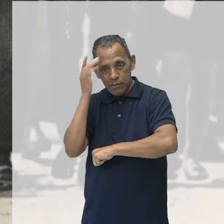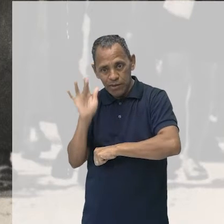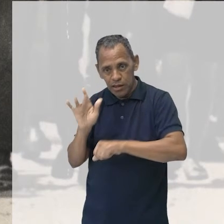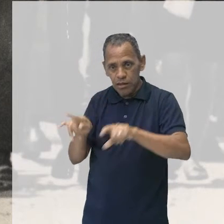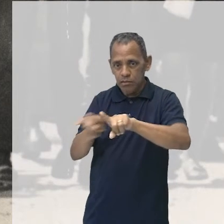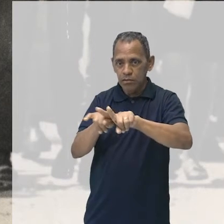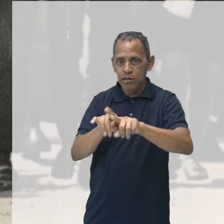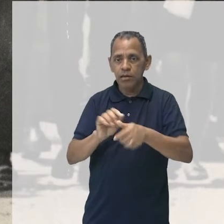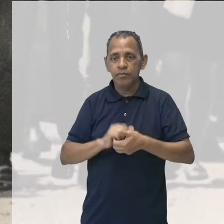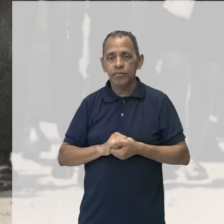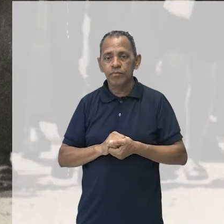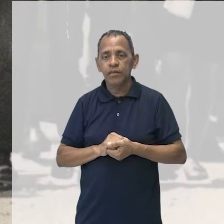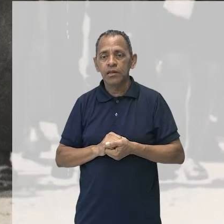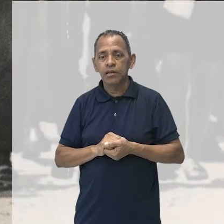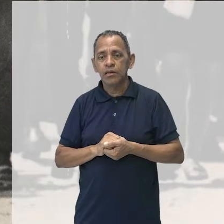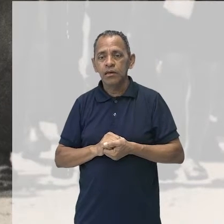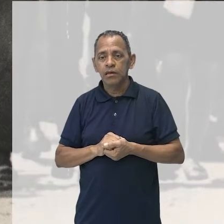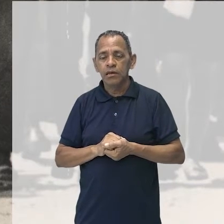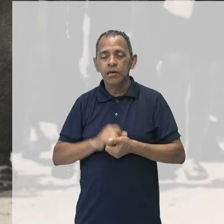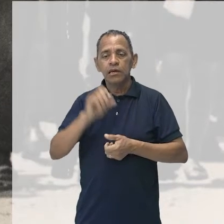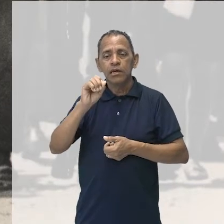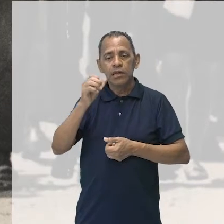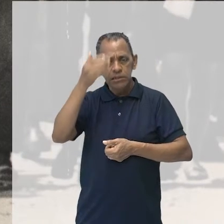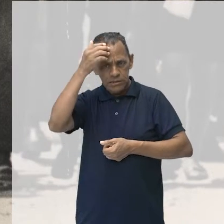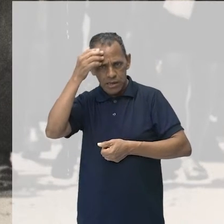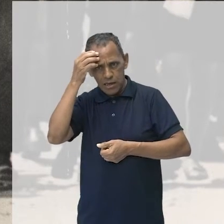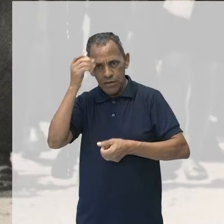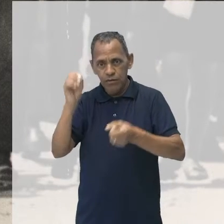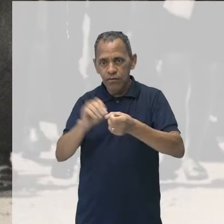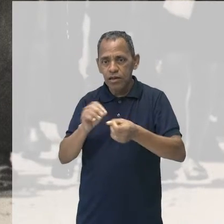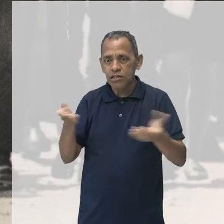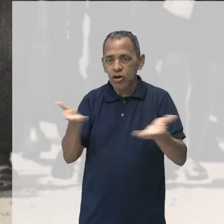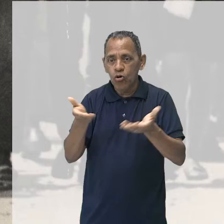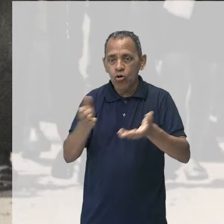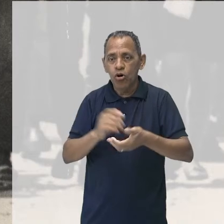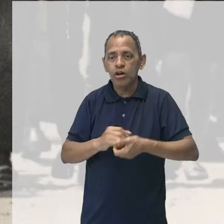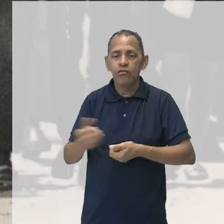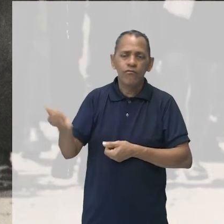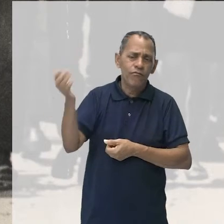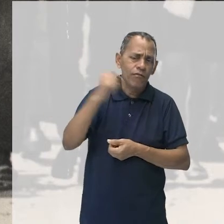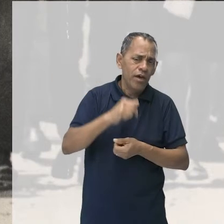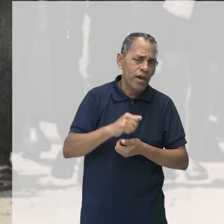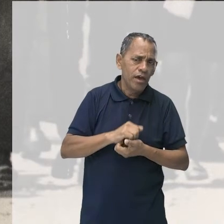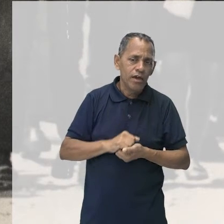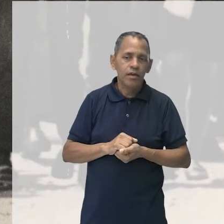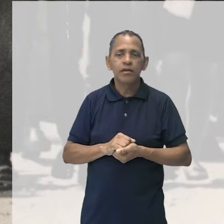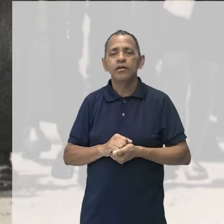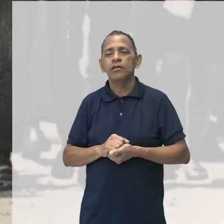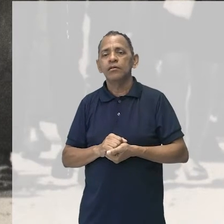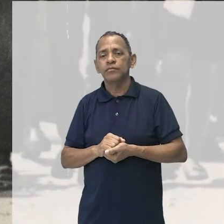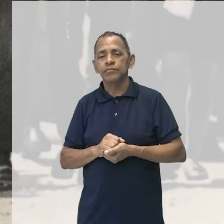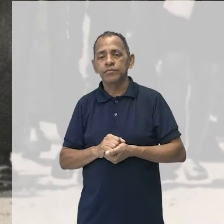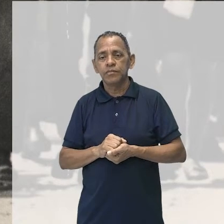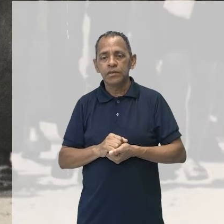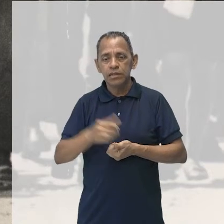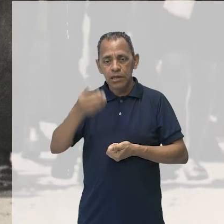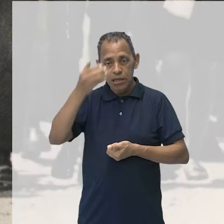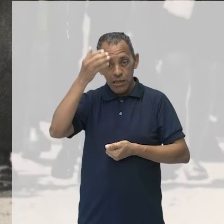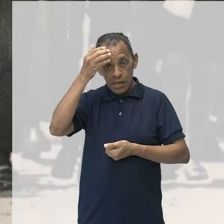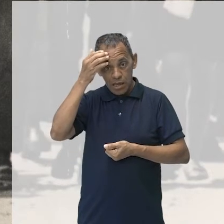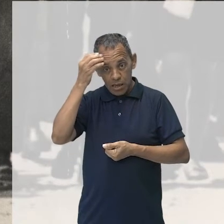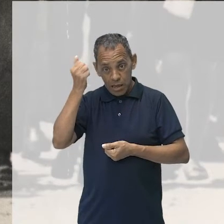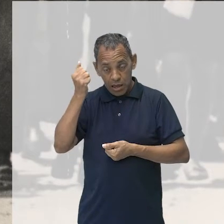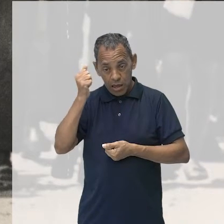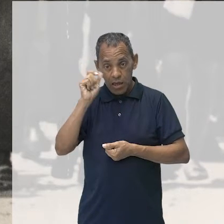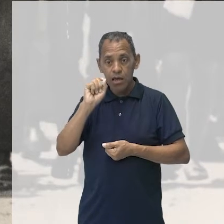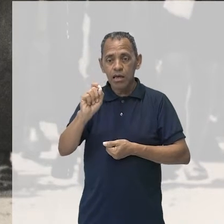hora, não espera acontecer. Vem, vamos embora, que esperar não é saber. Quem sabe faz a hora,